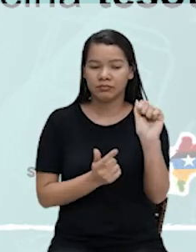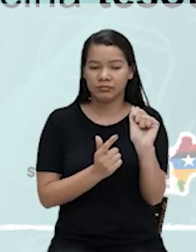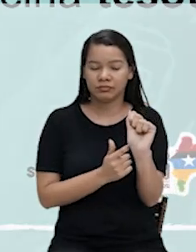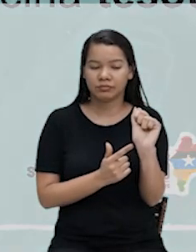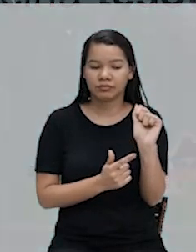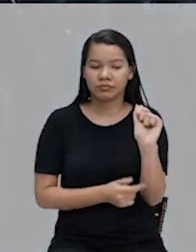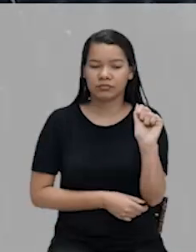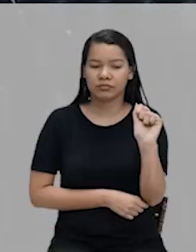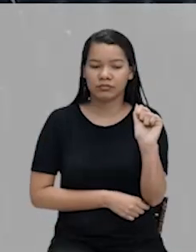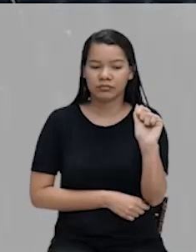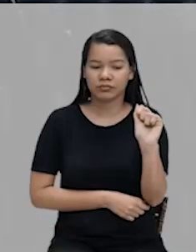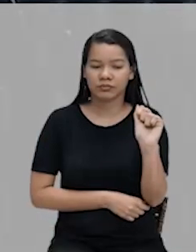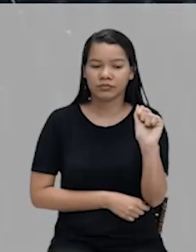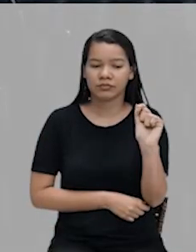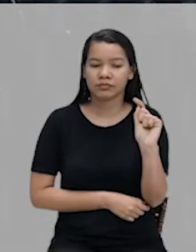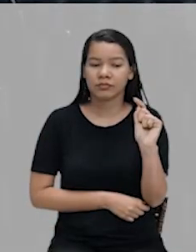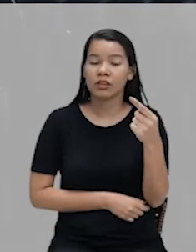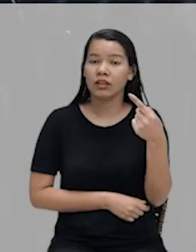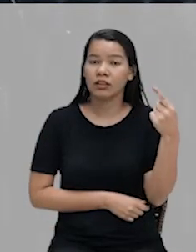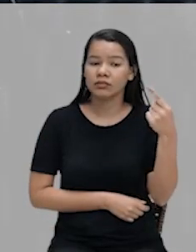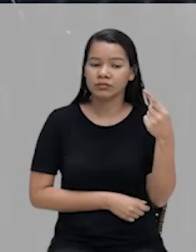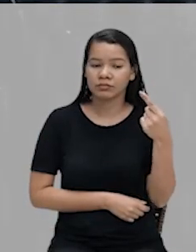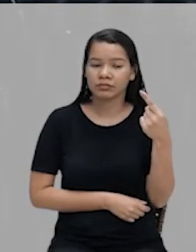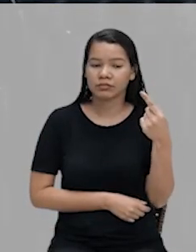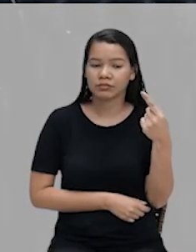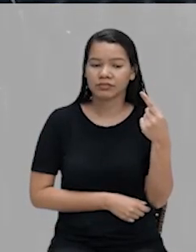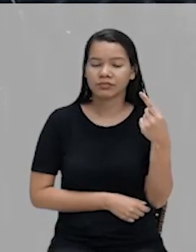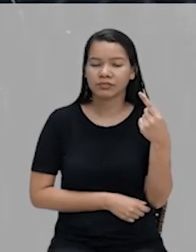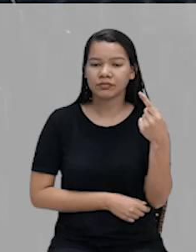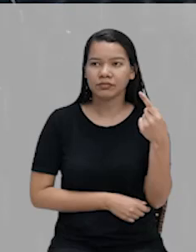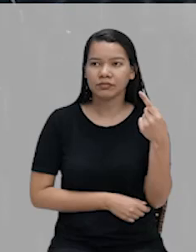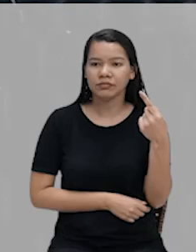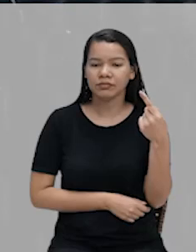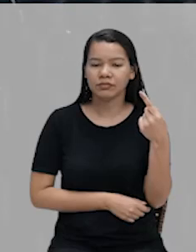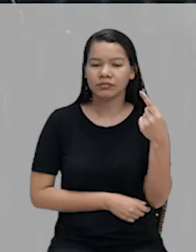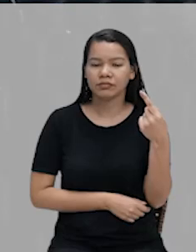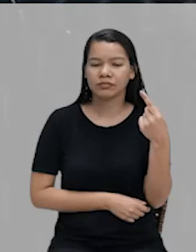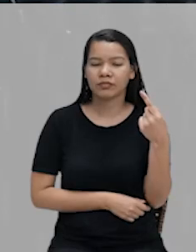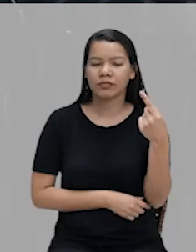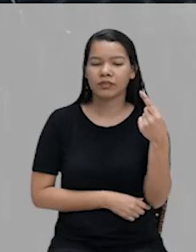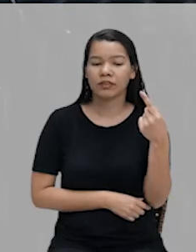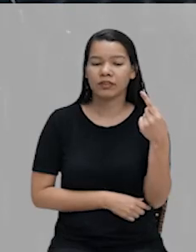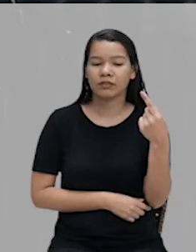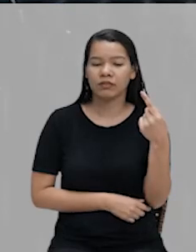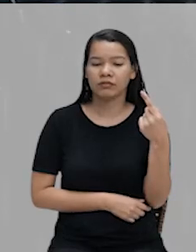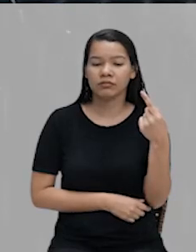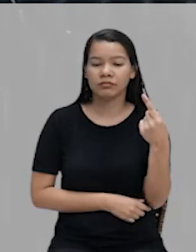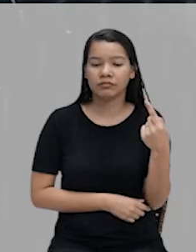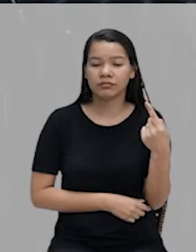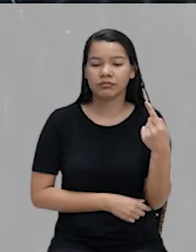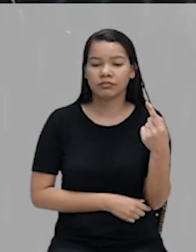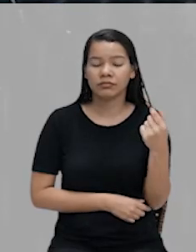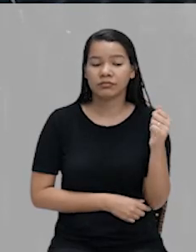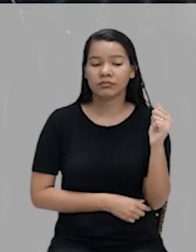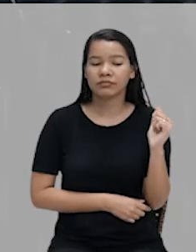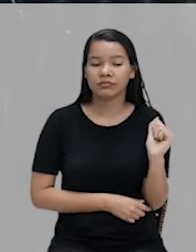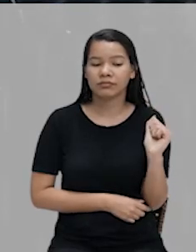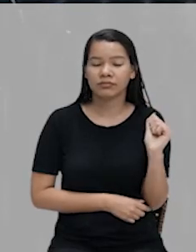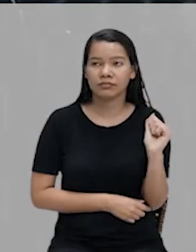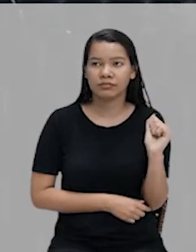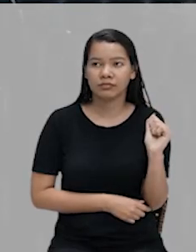reflexo da luz nas águas, né, é o trecho destacado. Nas águas onduladas pelos